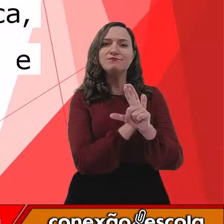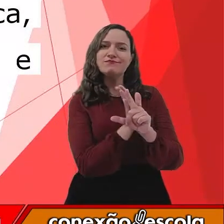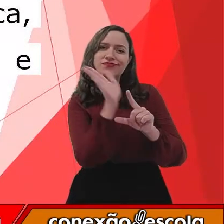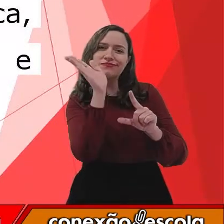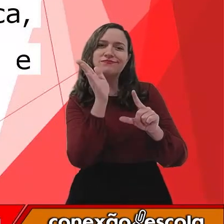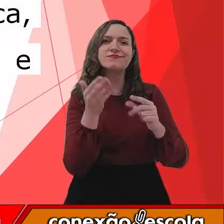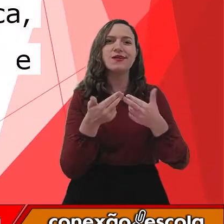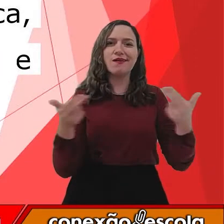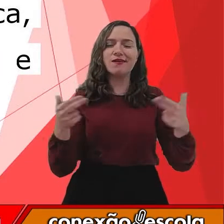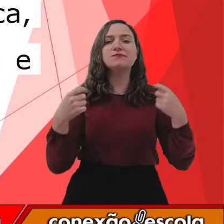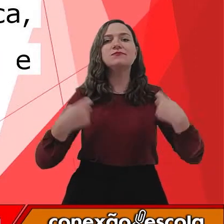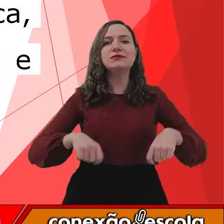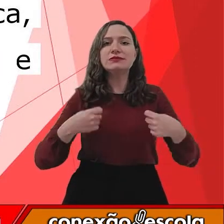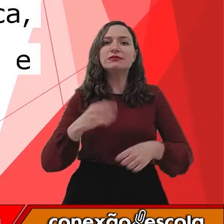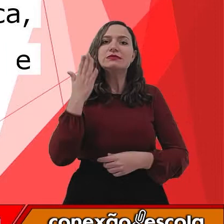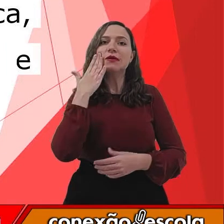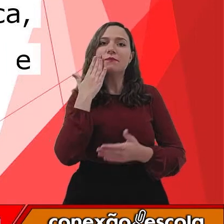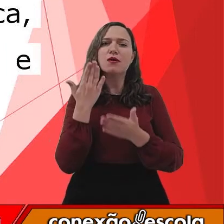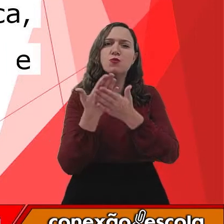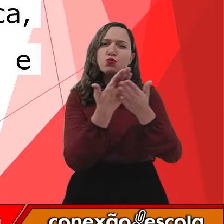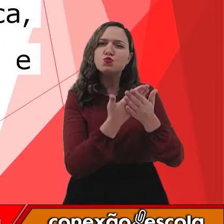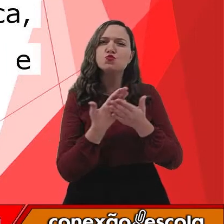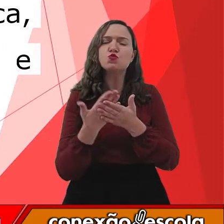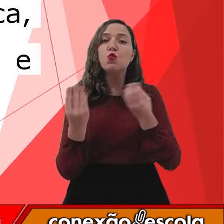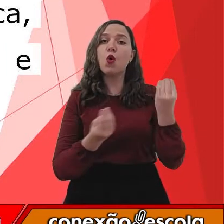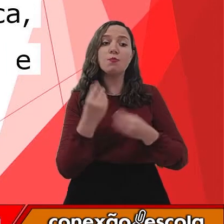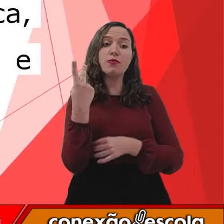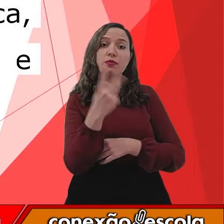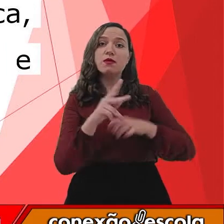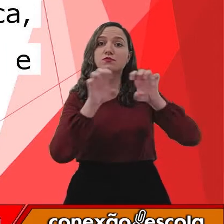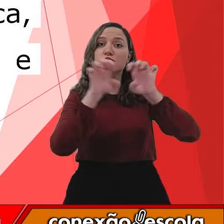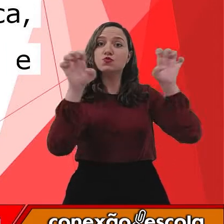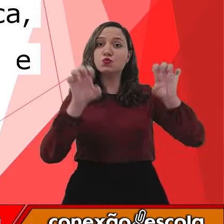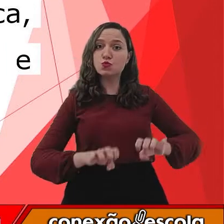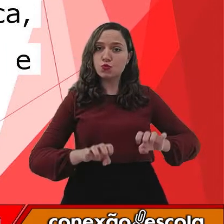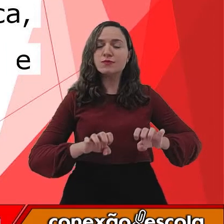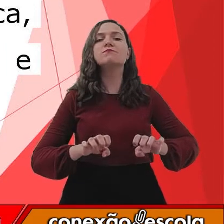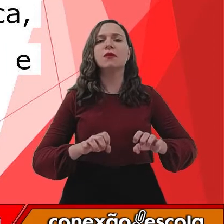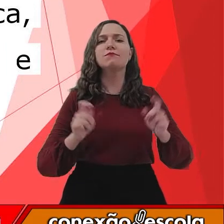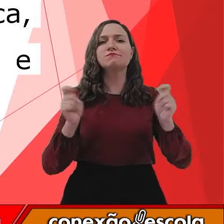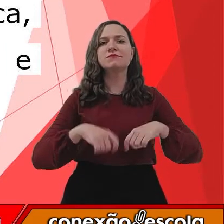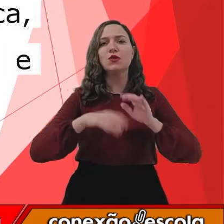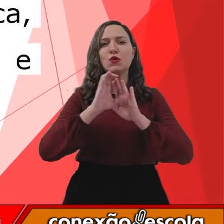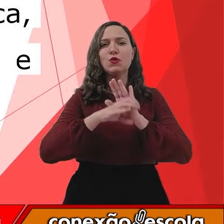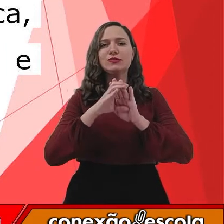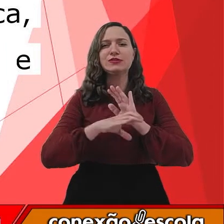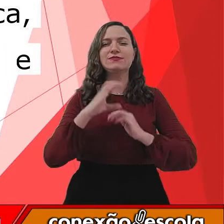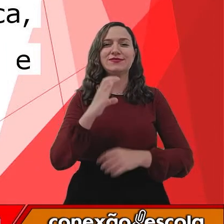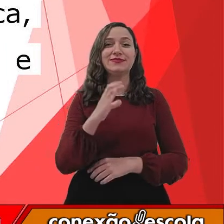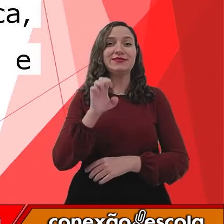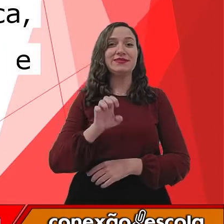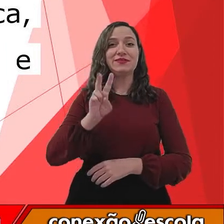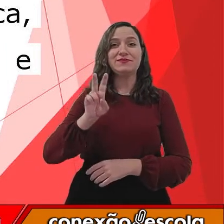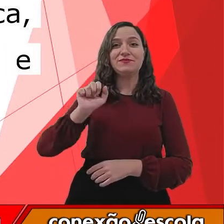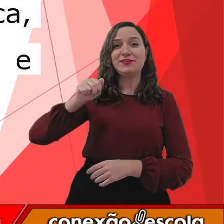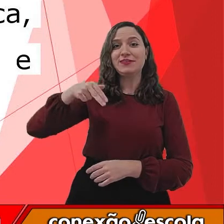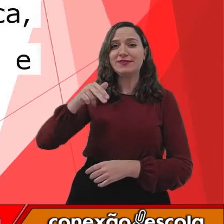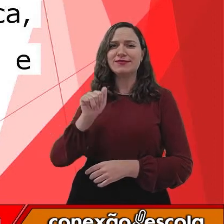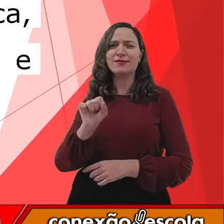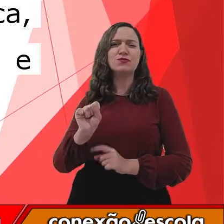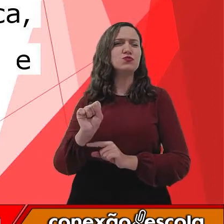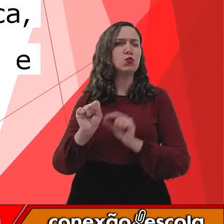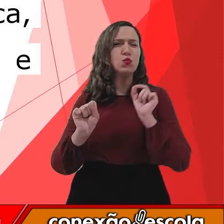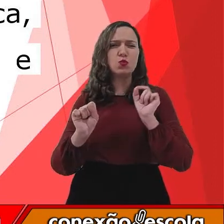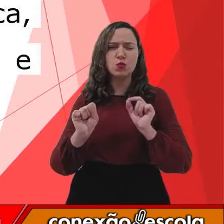outros elementos que compõem o triângulo. Nesse caso, tem-se o conceito de sevianas, que